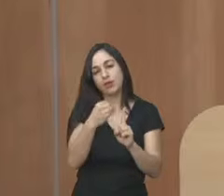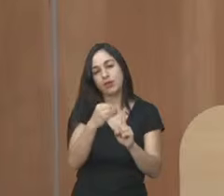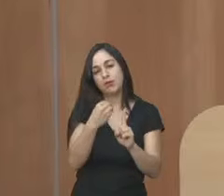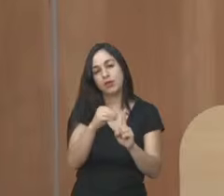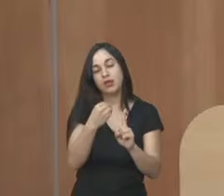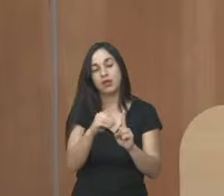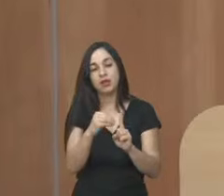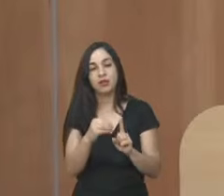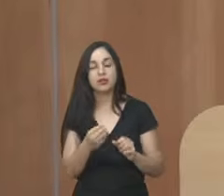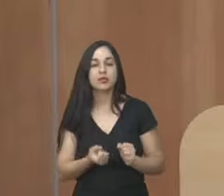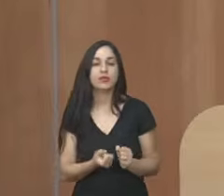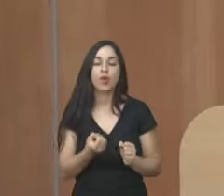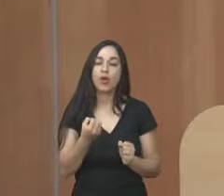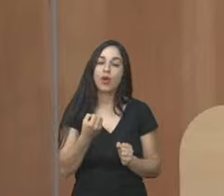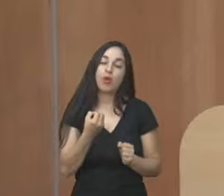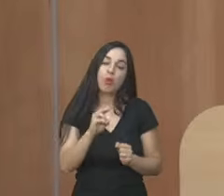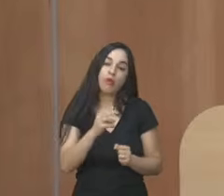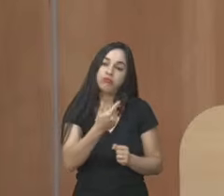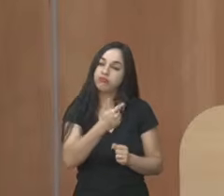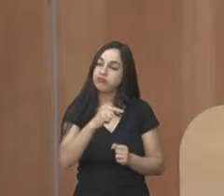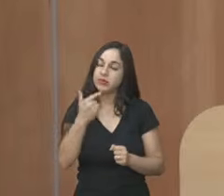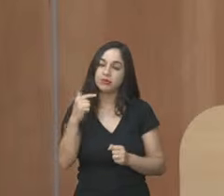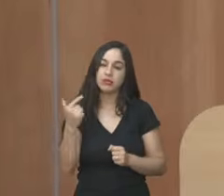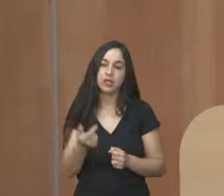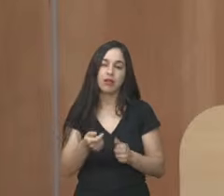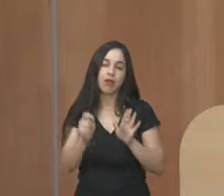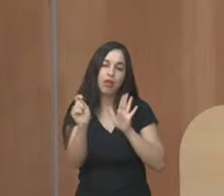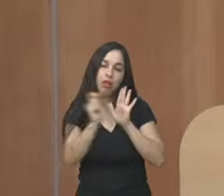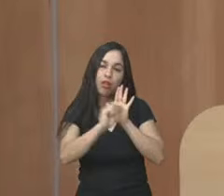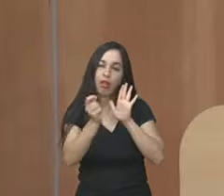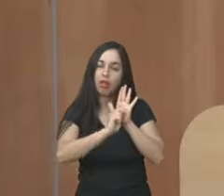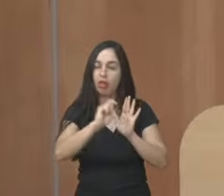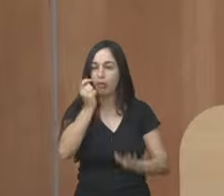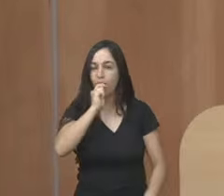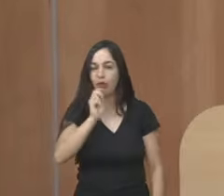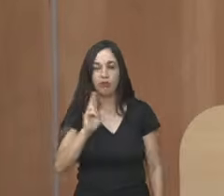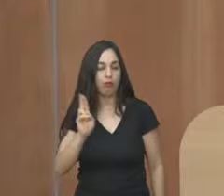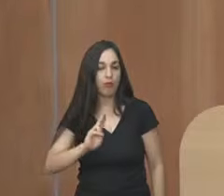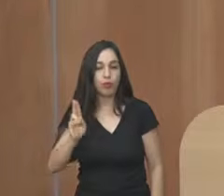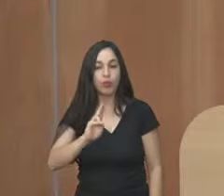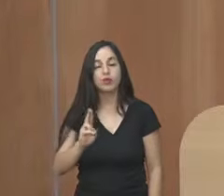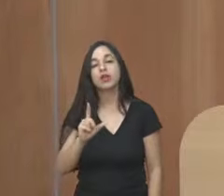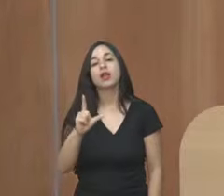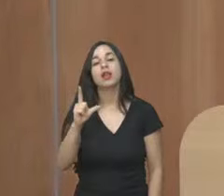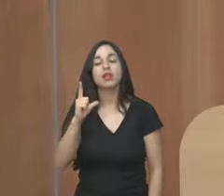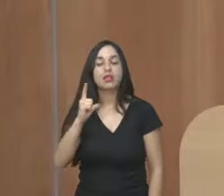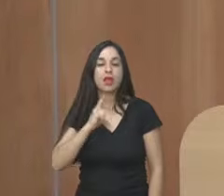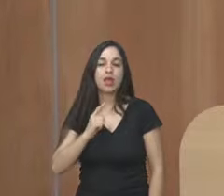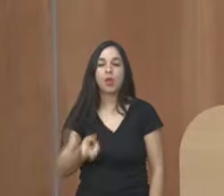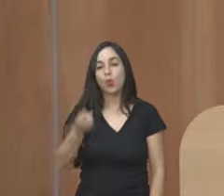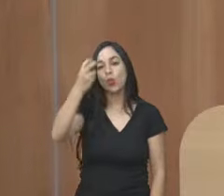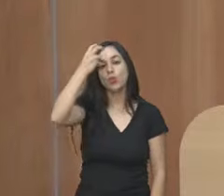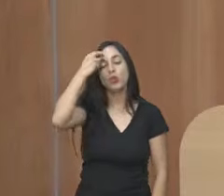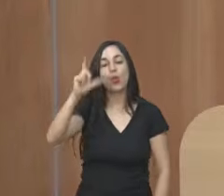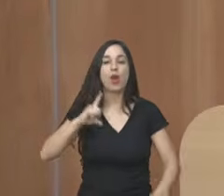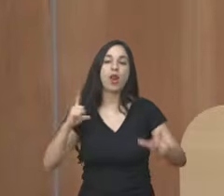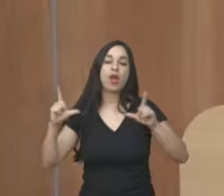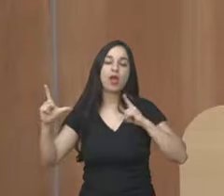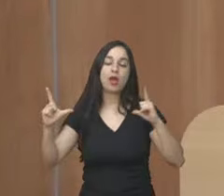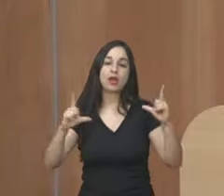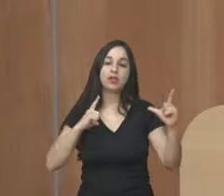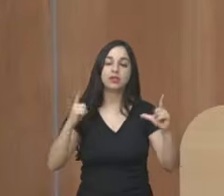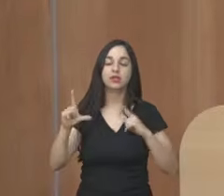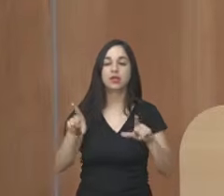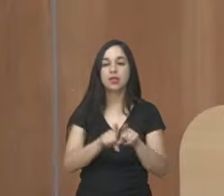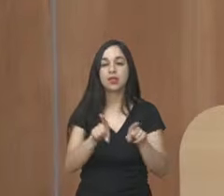sem dependência química, com alojamento, cultura, lazer, educação, esportivo, assistente aos